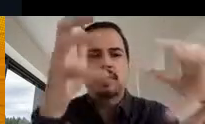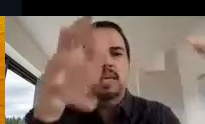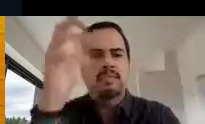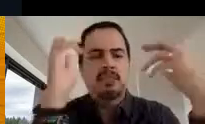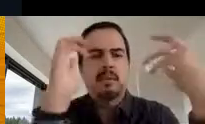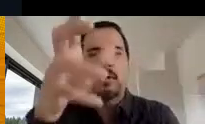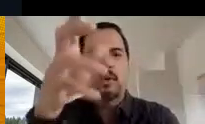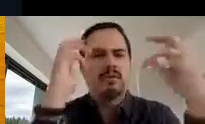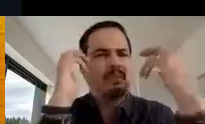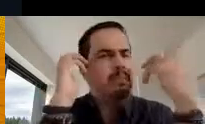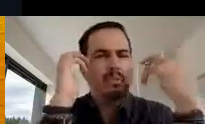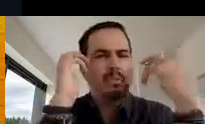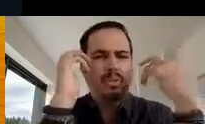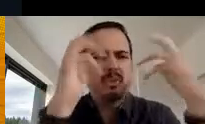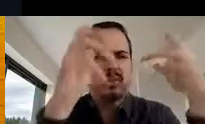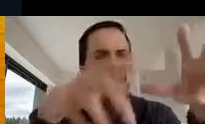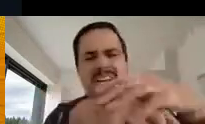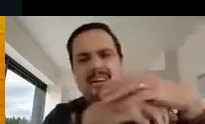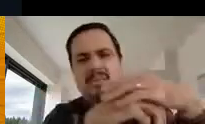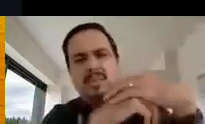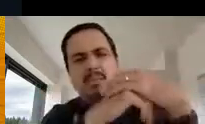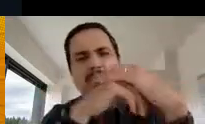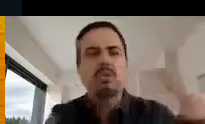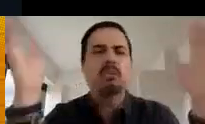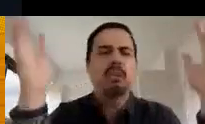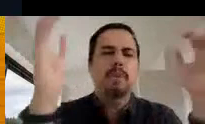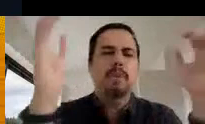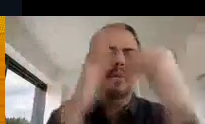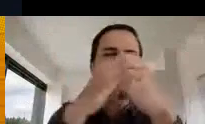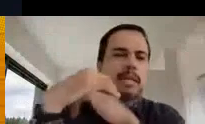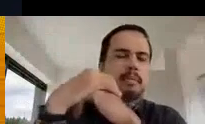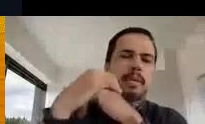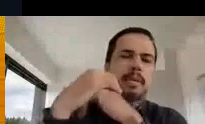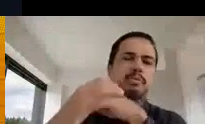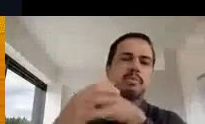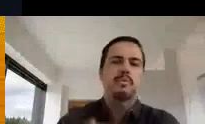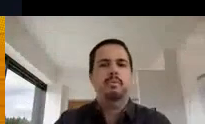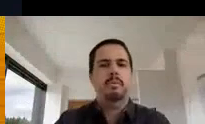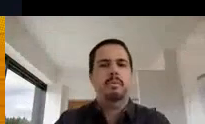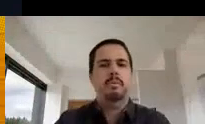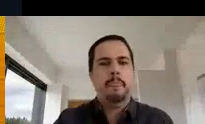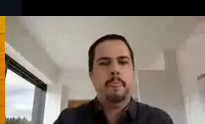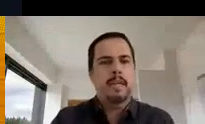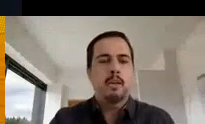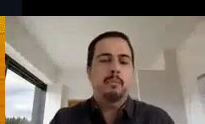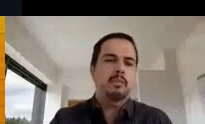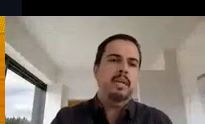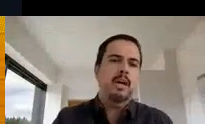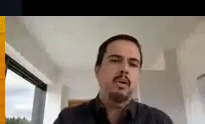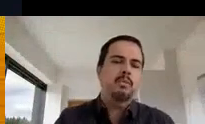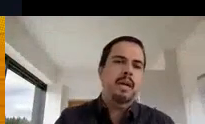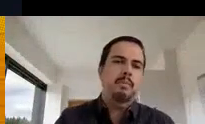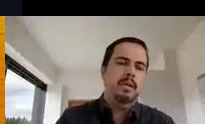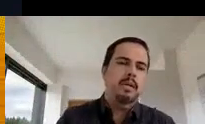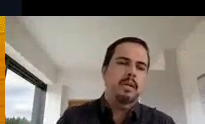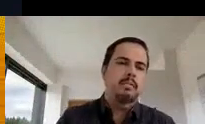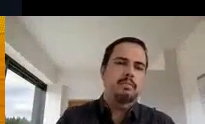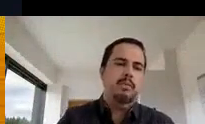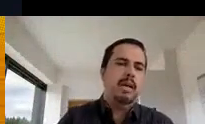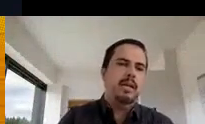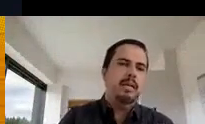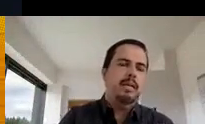isso. Certifiquei, fiz a prova, puta, foda pra caralho e tal. Nunca consegui aplicar no Scrum. É impossível aplicar no Scrum. Eu posso aplicar